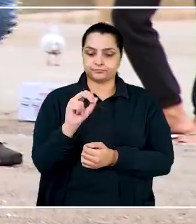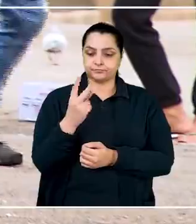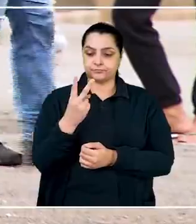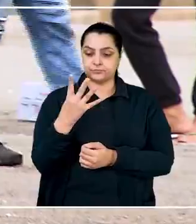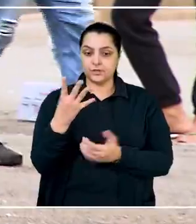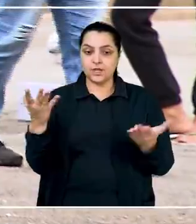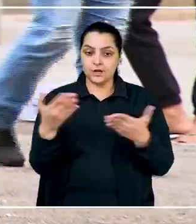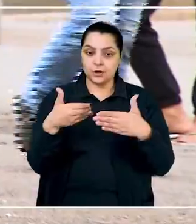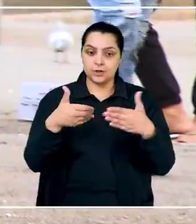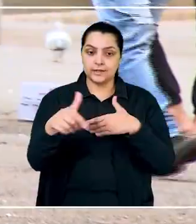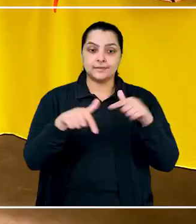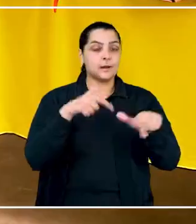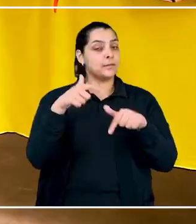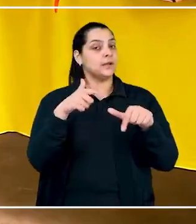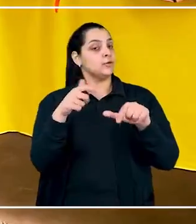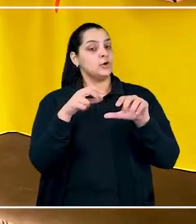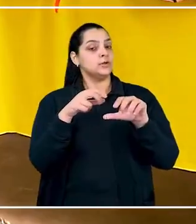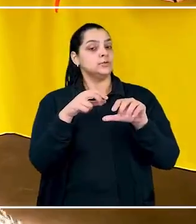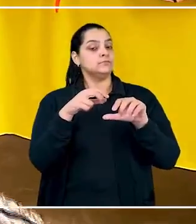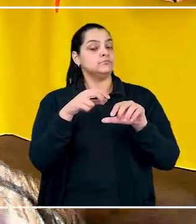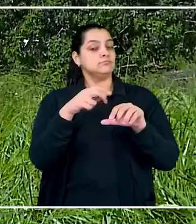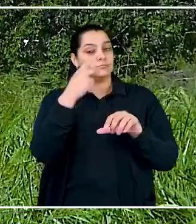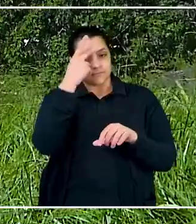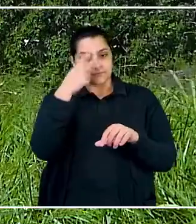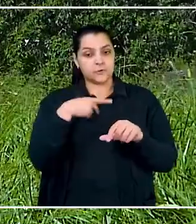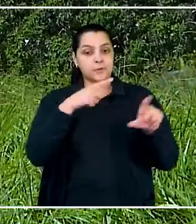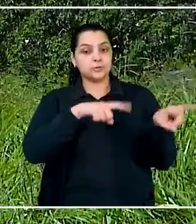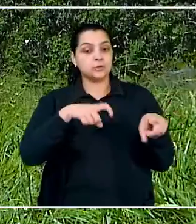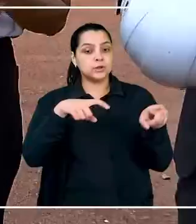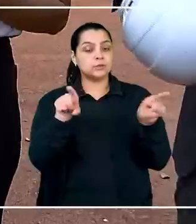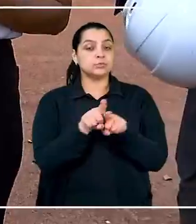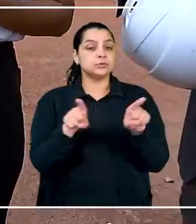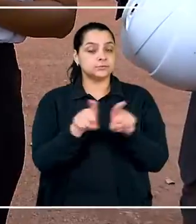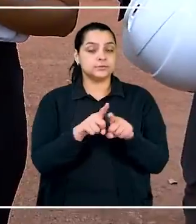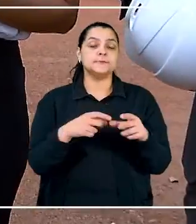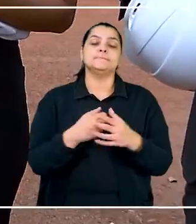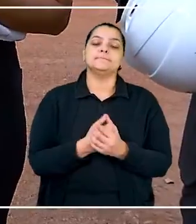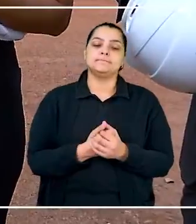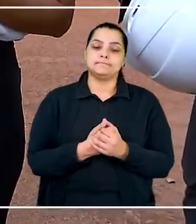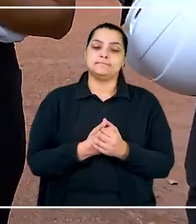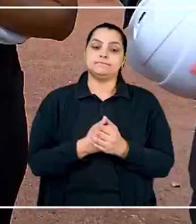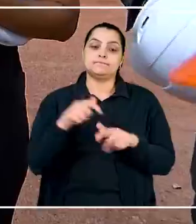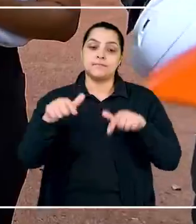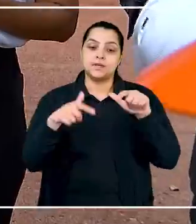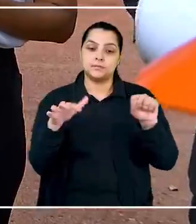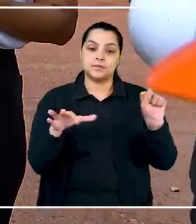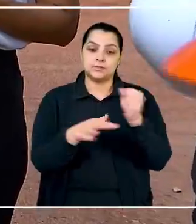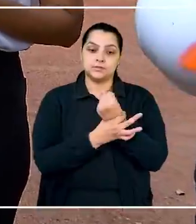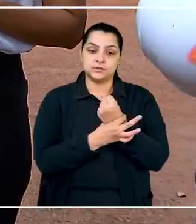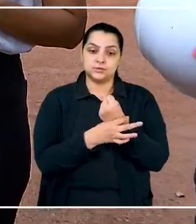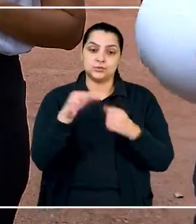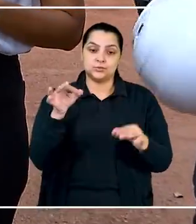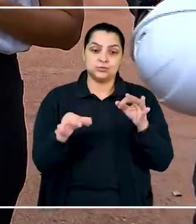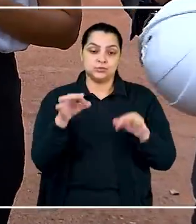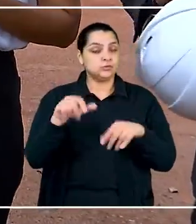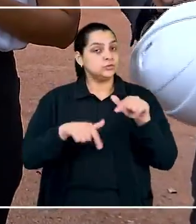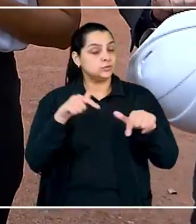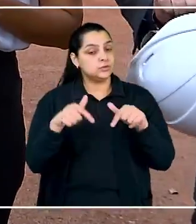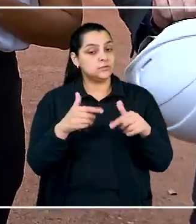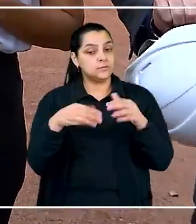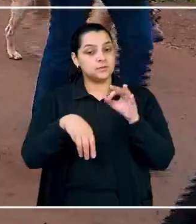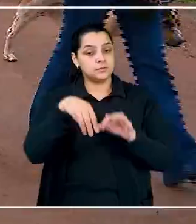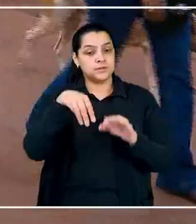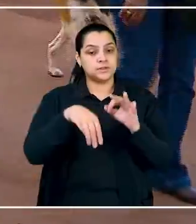Este ano, o foco está em trabalhadores informais e do campo. O coordenador nacional do programa Trabalho Seguro da Justiça